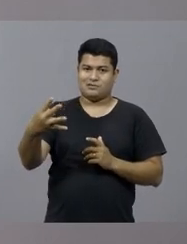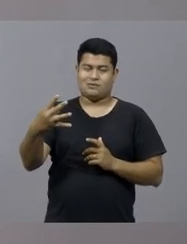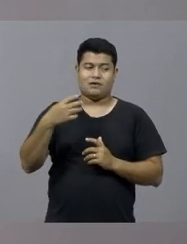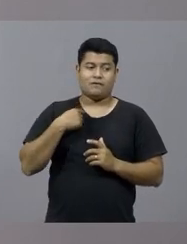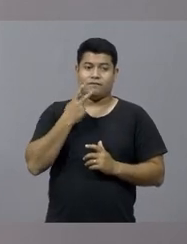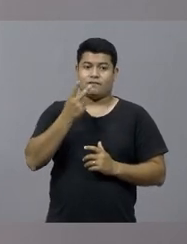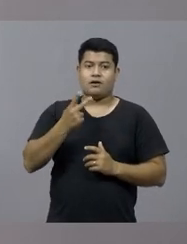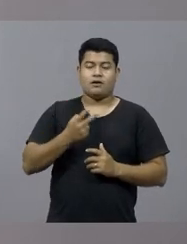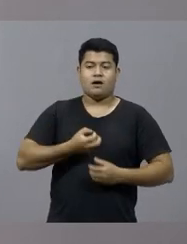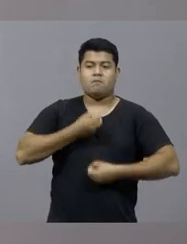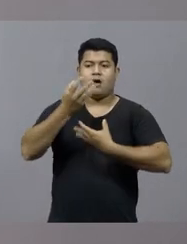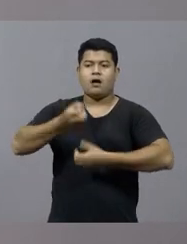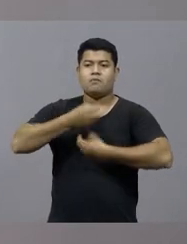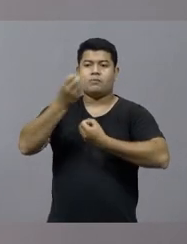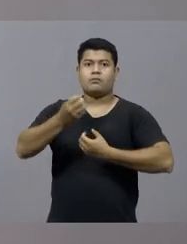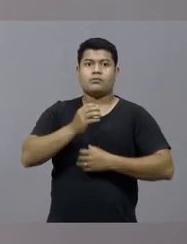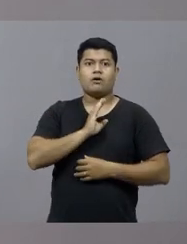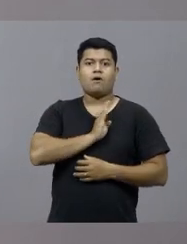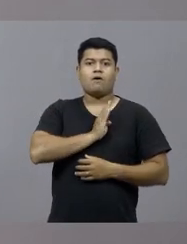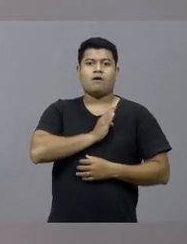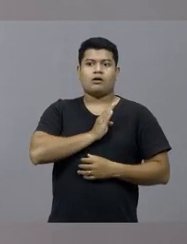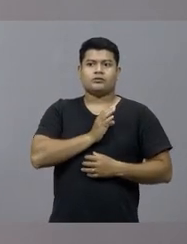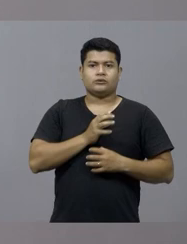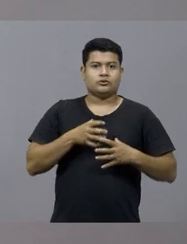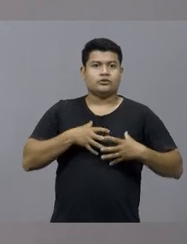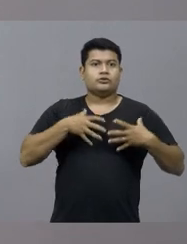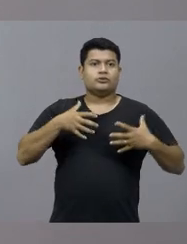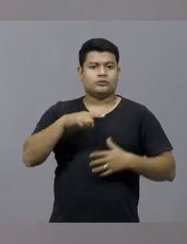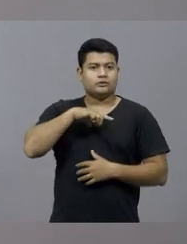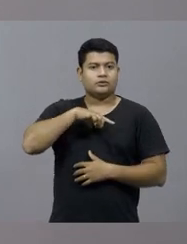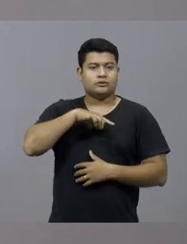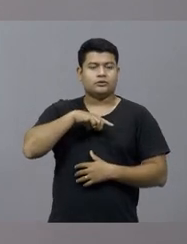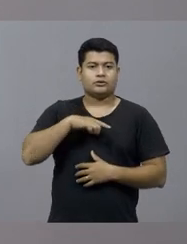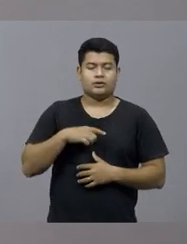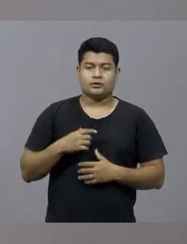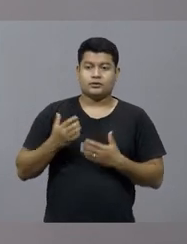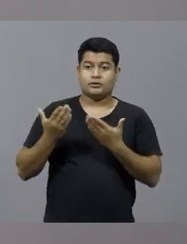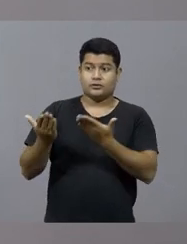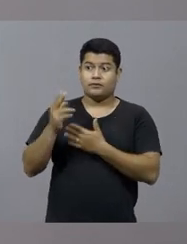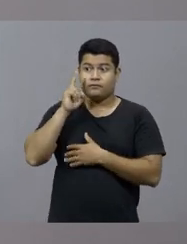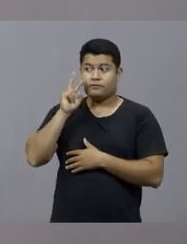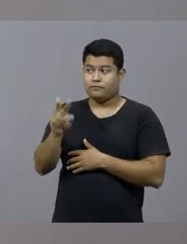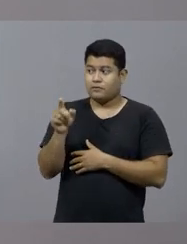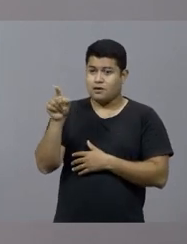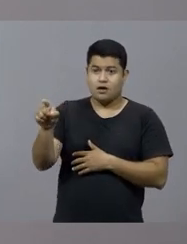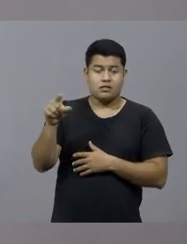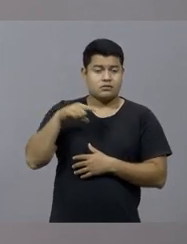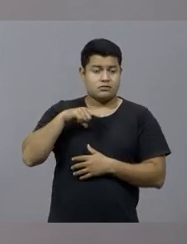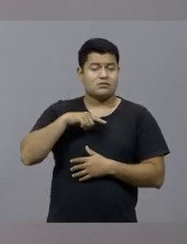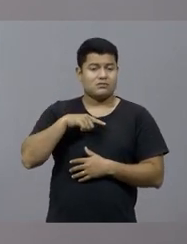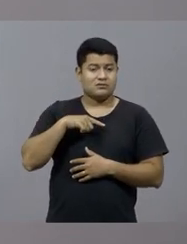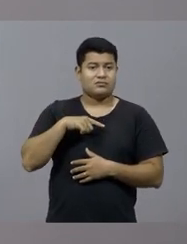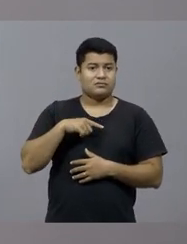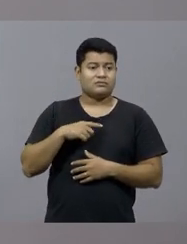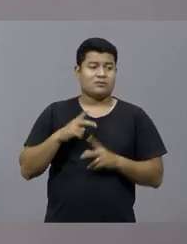a gente já percebeu aí nesse exemplar de esquerda progressista do que o coração dele está cheio. Mas, para não ficar só com aquele primeiro